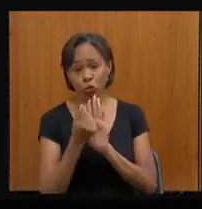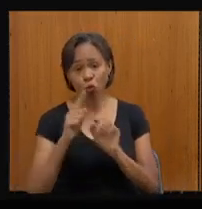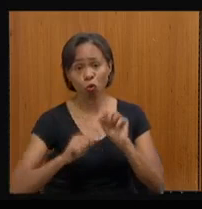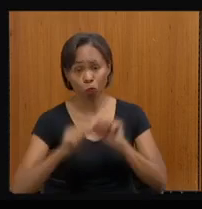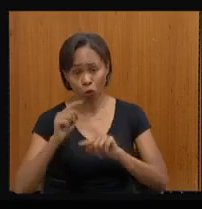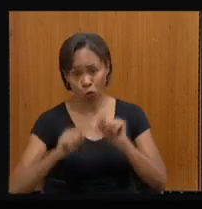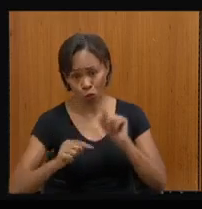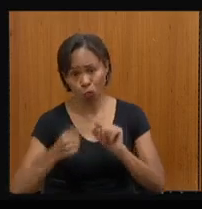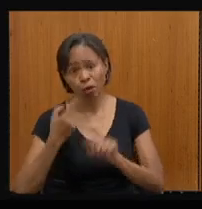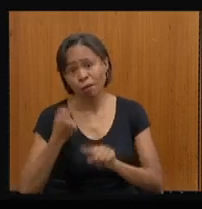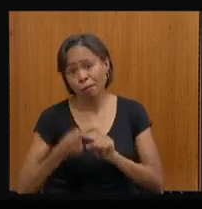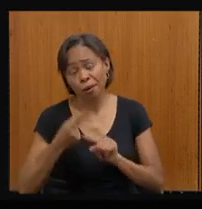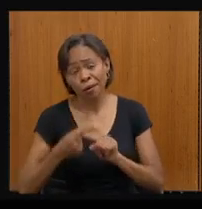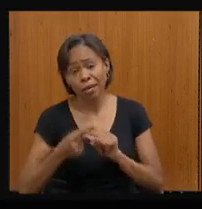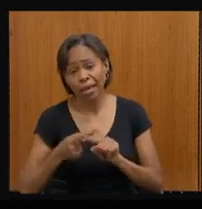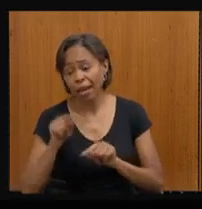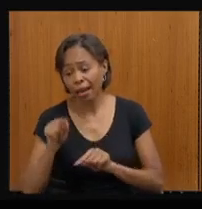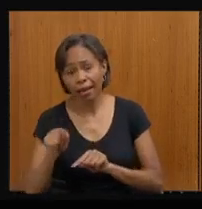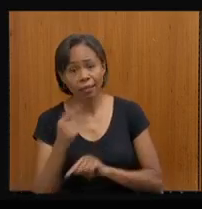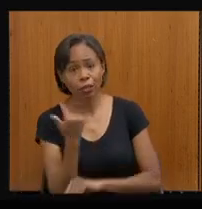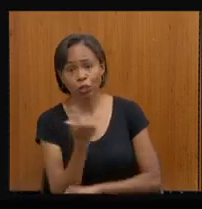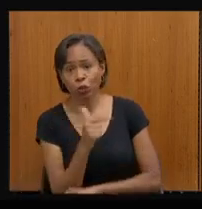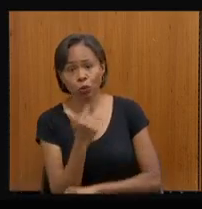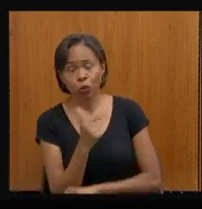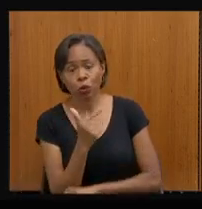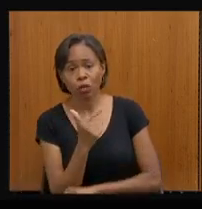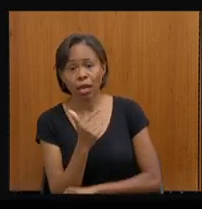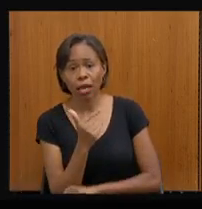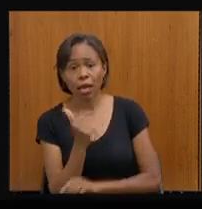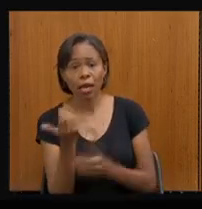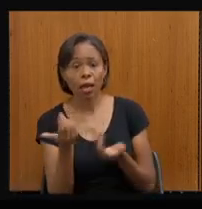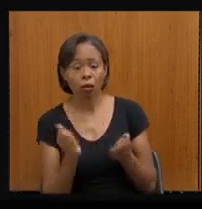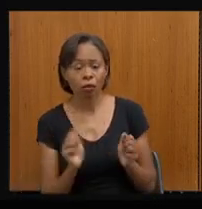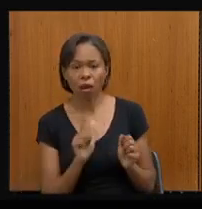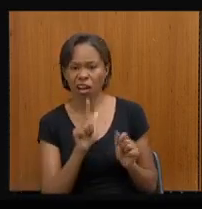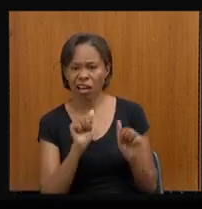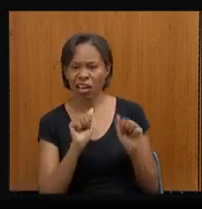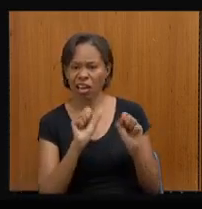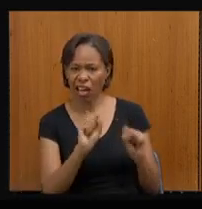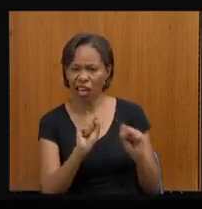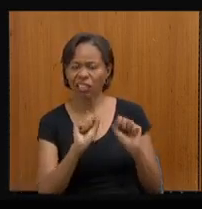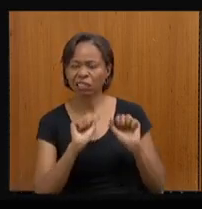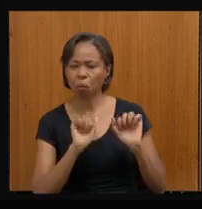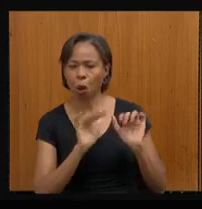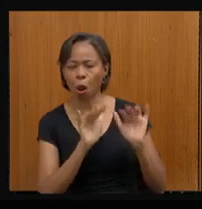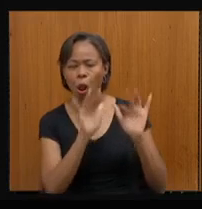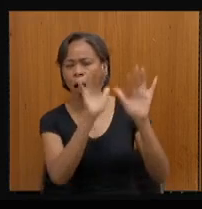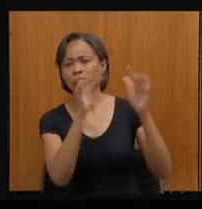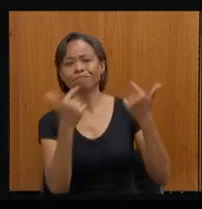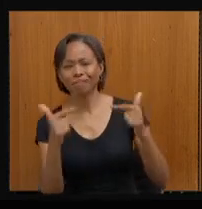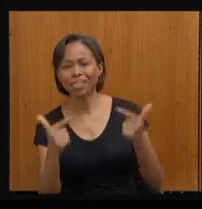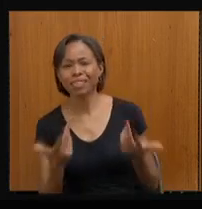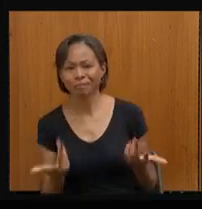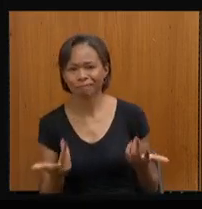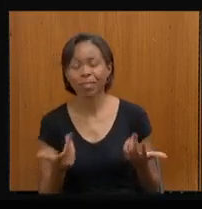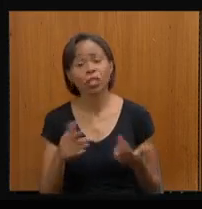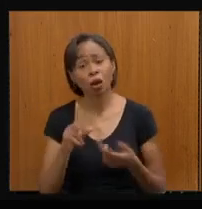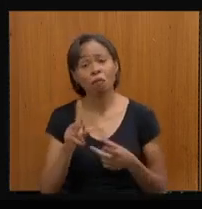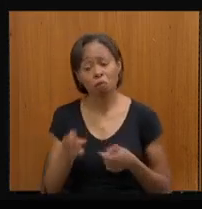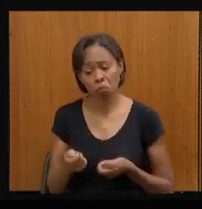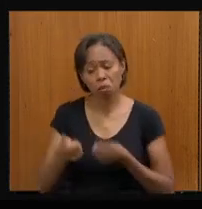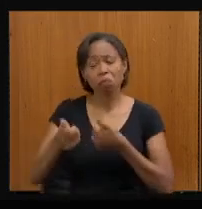não atende ah ah os líderes de missões AD gentes a partir de então será criada uma bonificação